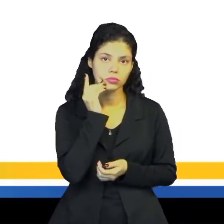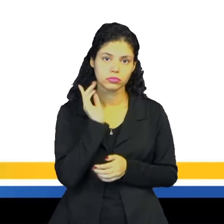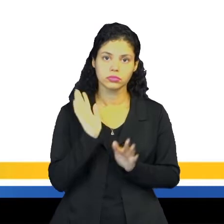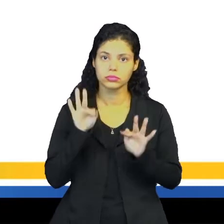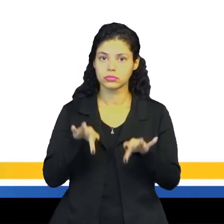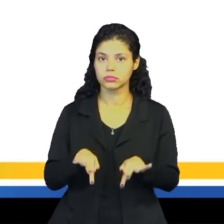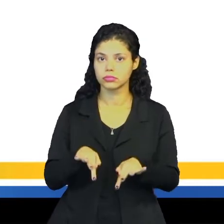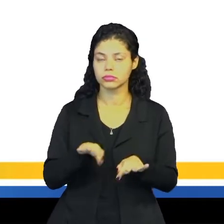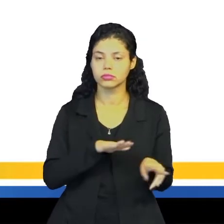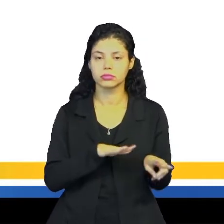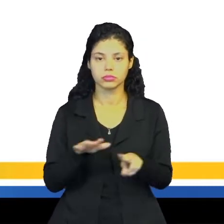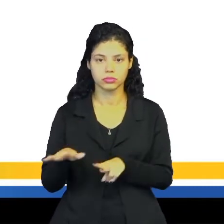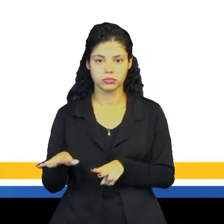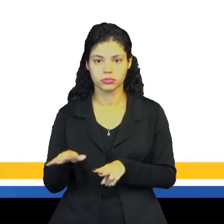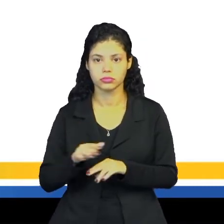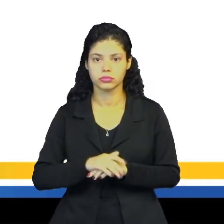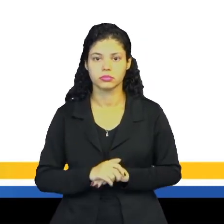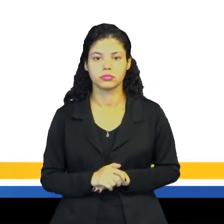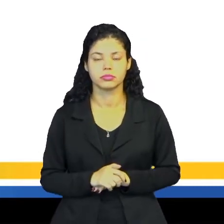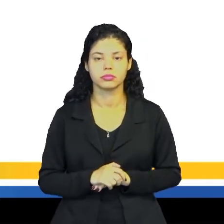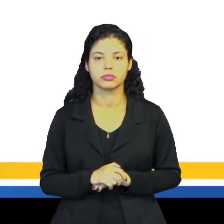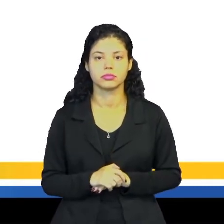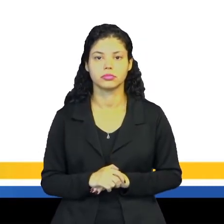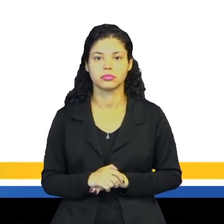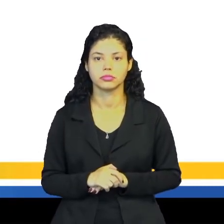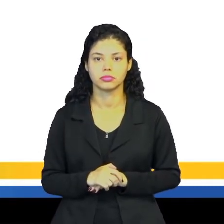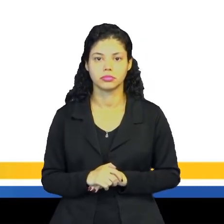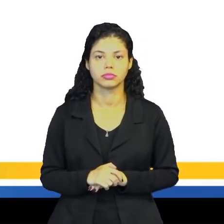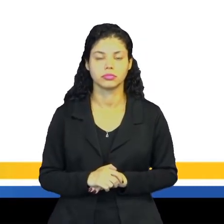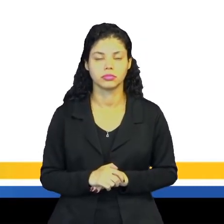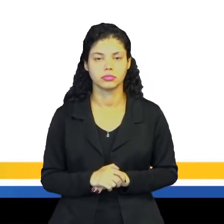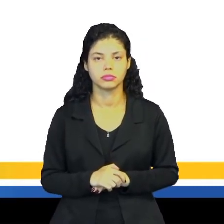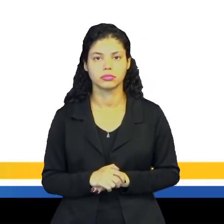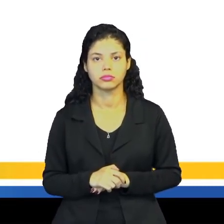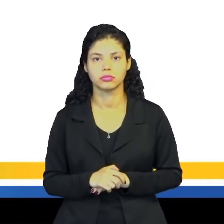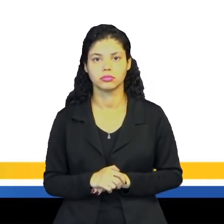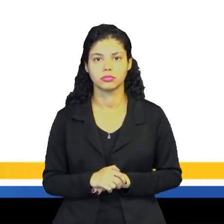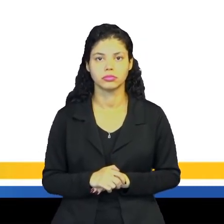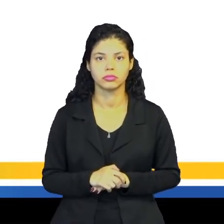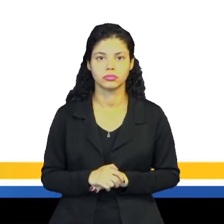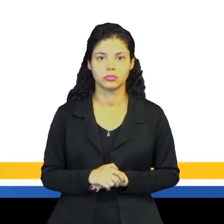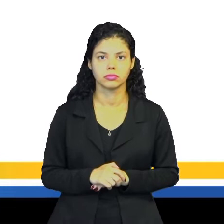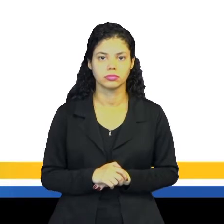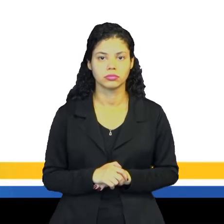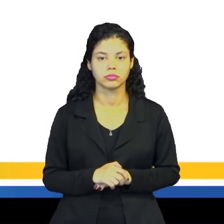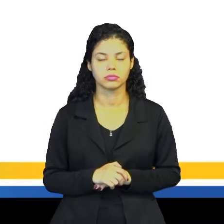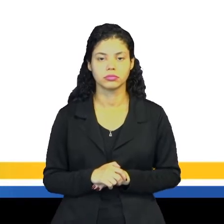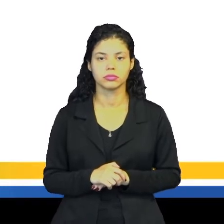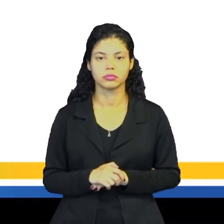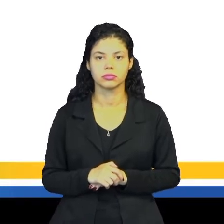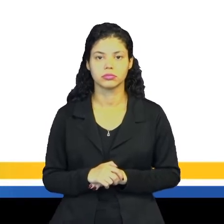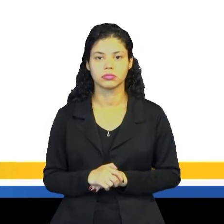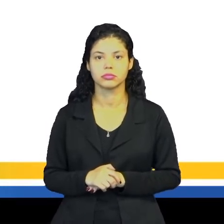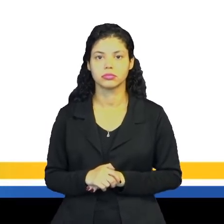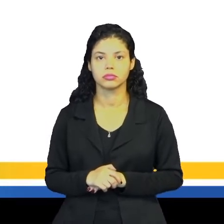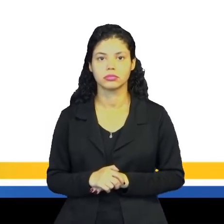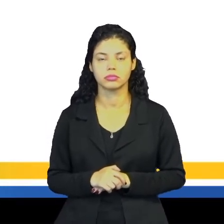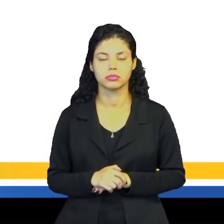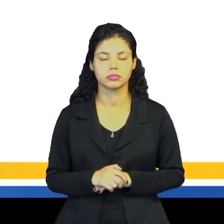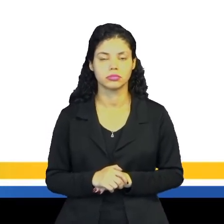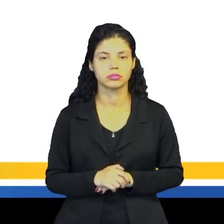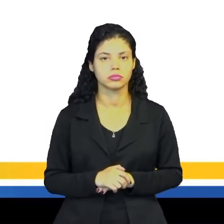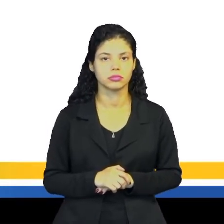de semana, né? E a frase que tem lá indicando, né, o tempo é my party is